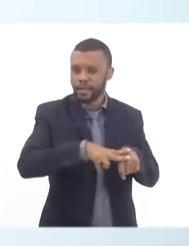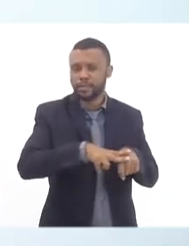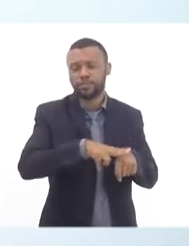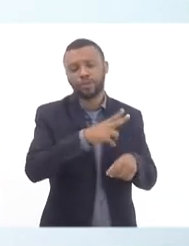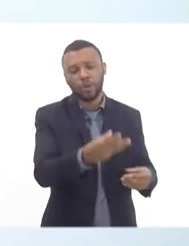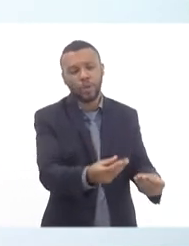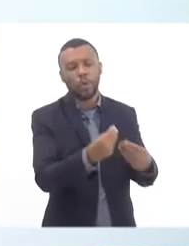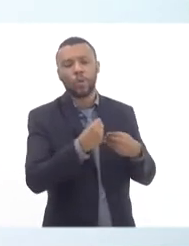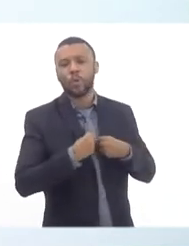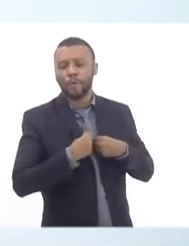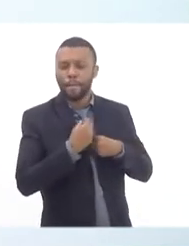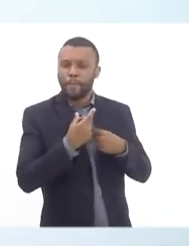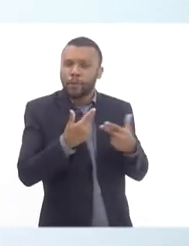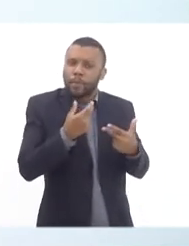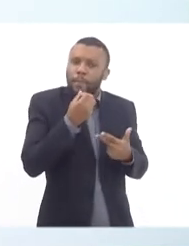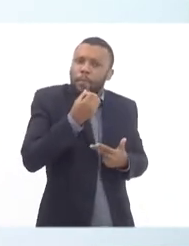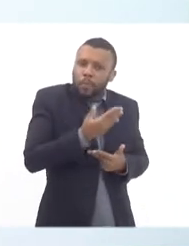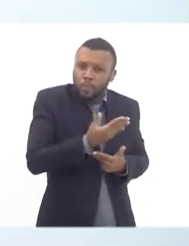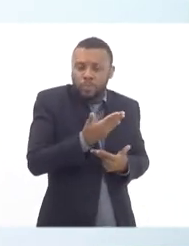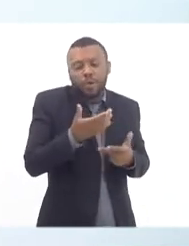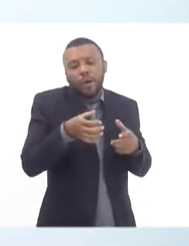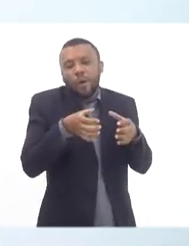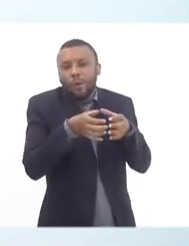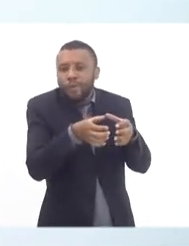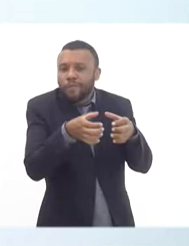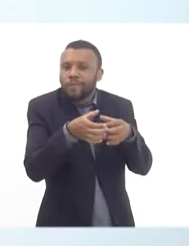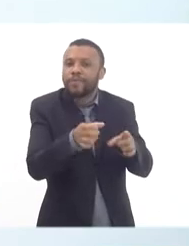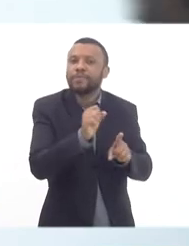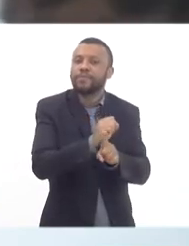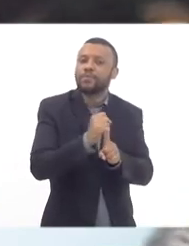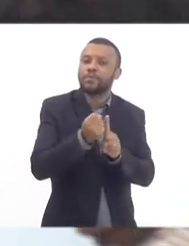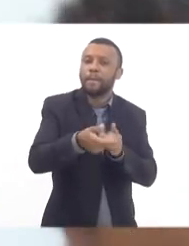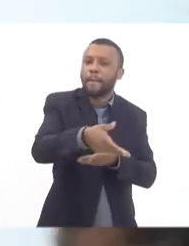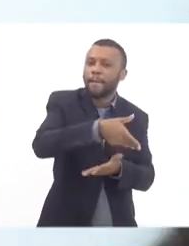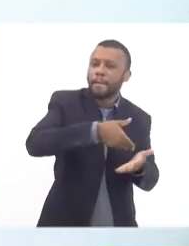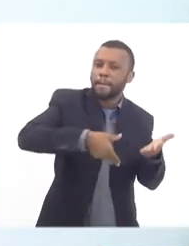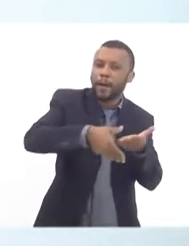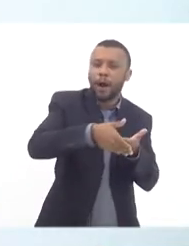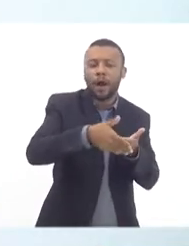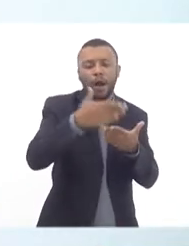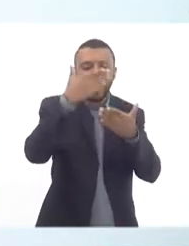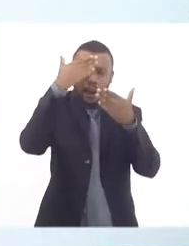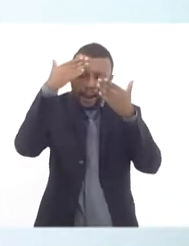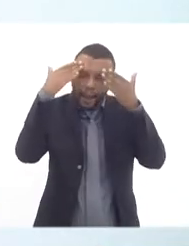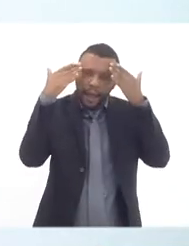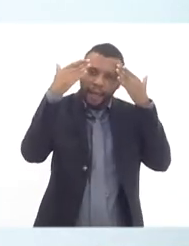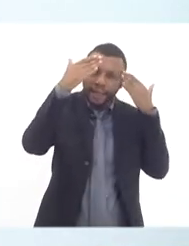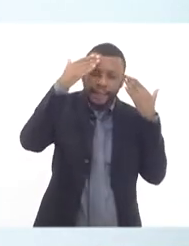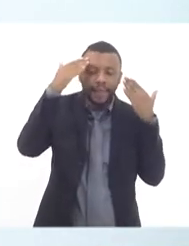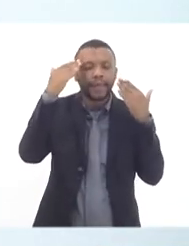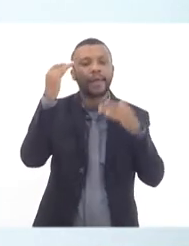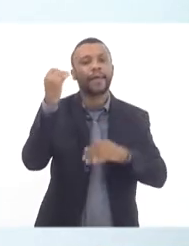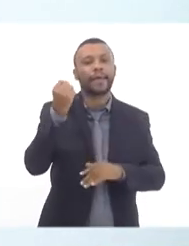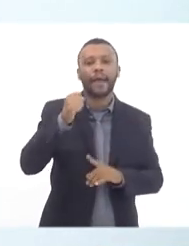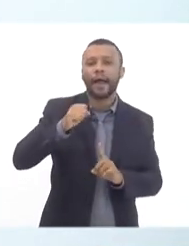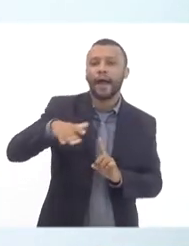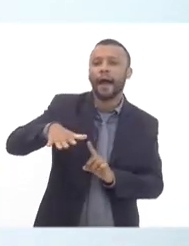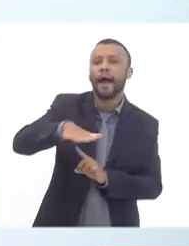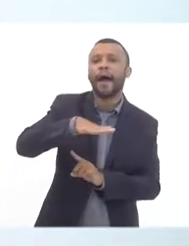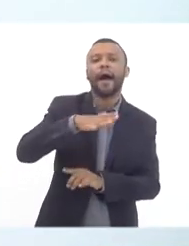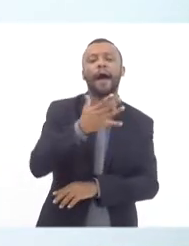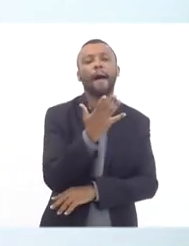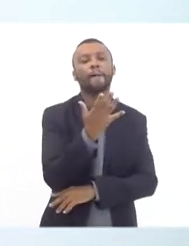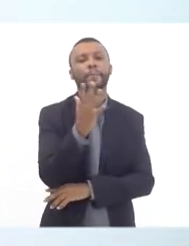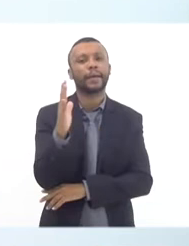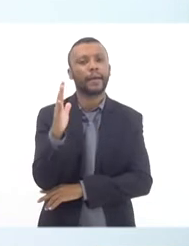à comunidade, tais como convívio social, lazer, ambiente para o desenvolvimento de atividades educativas e